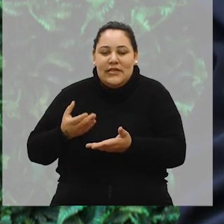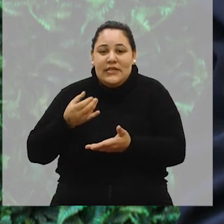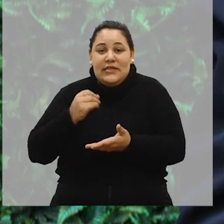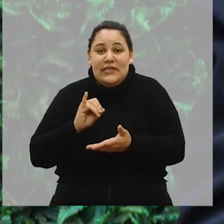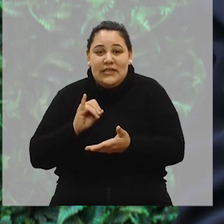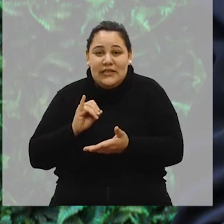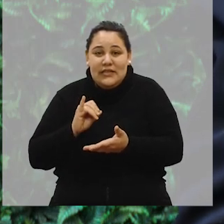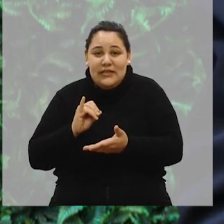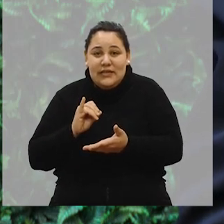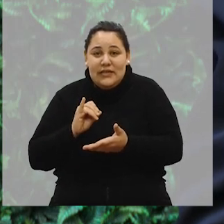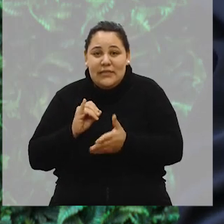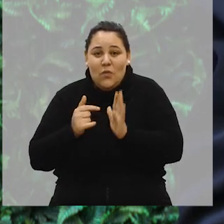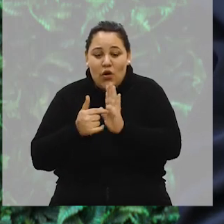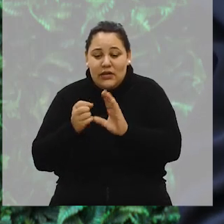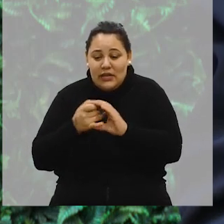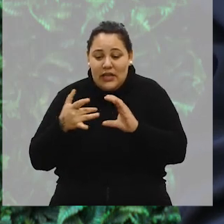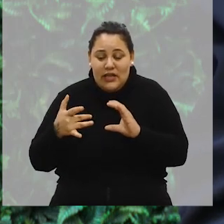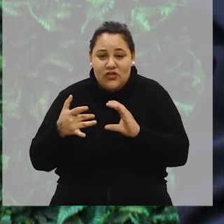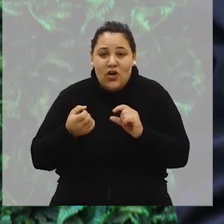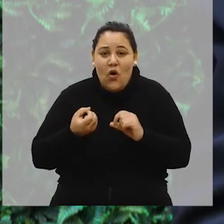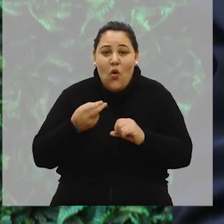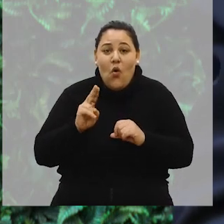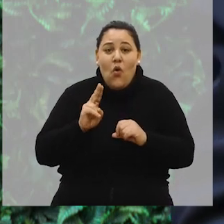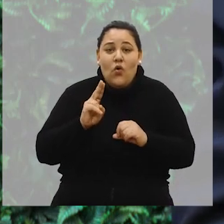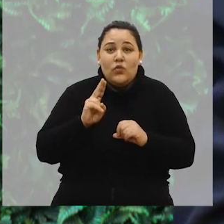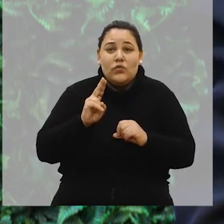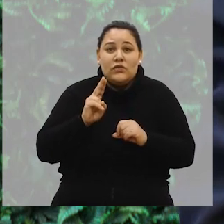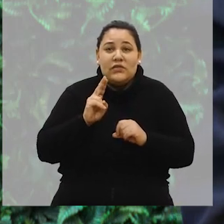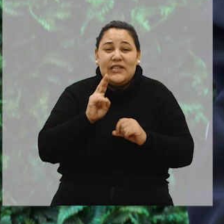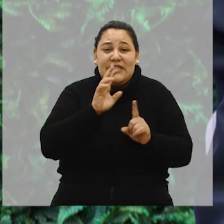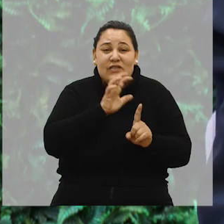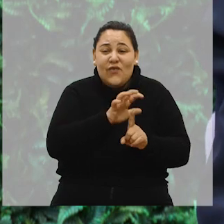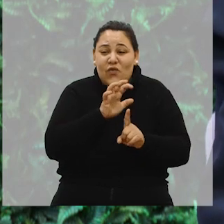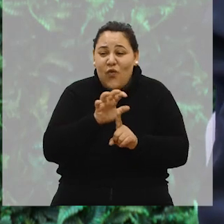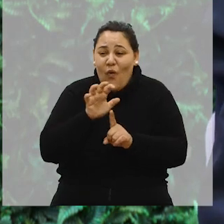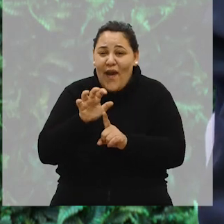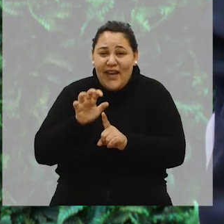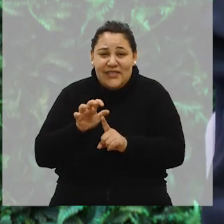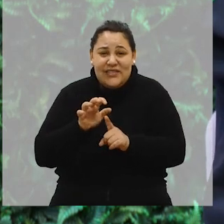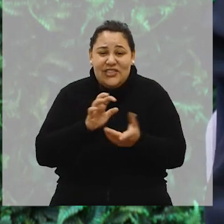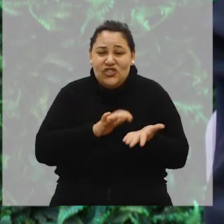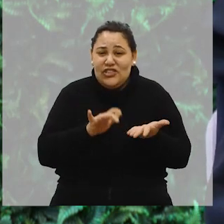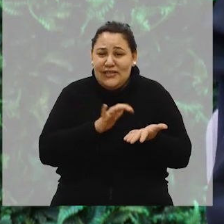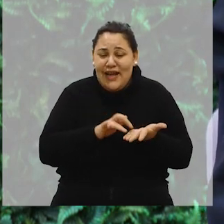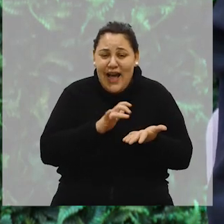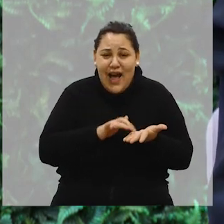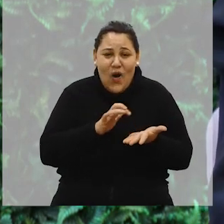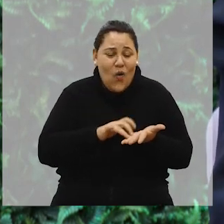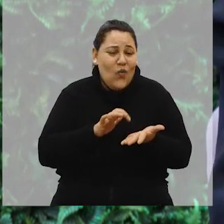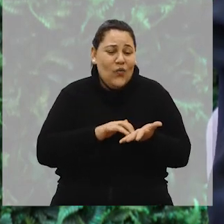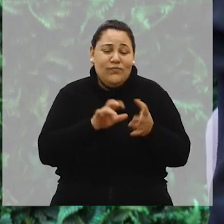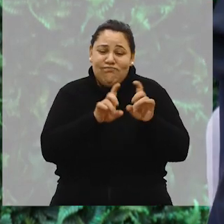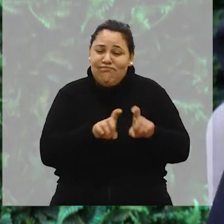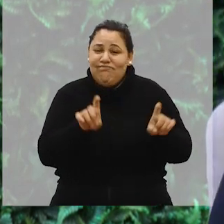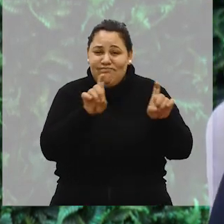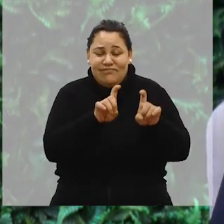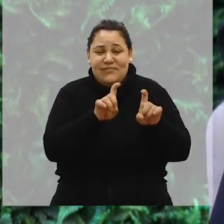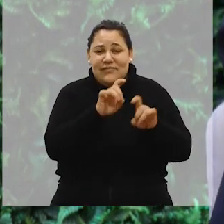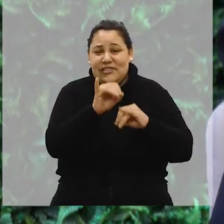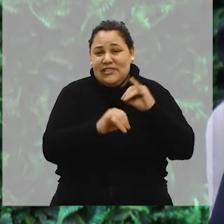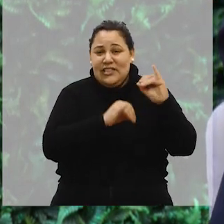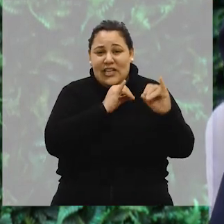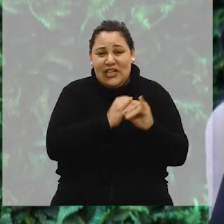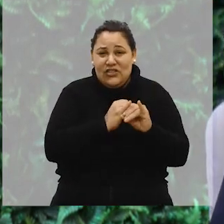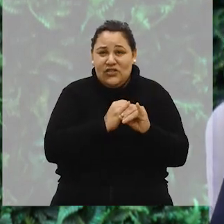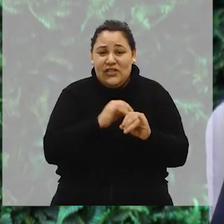se o que está acontecendo hoje, estas influências eletrônicas de hoje, mudam,